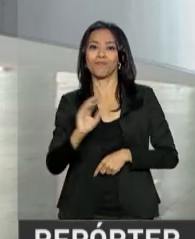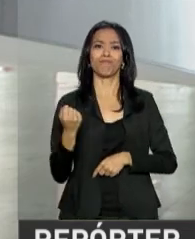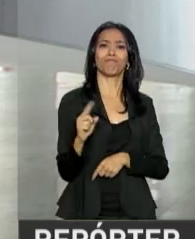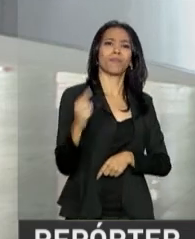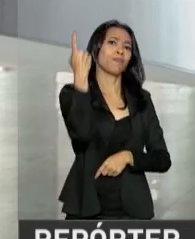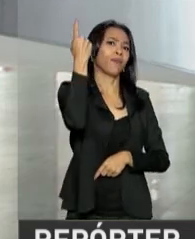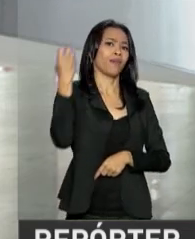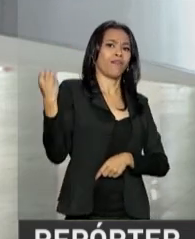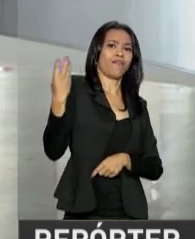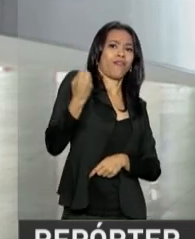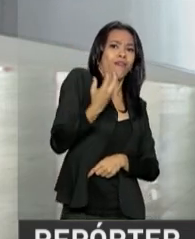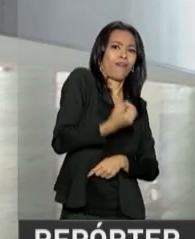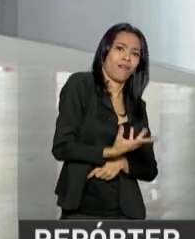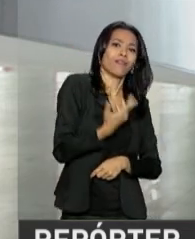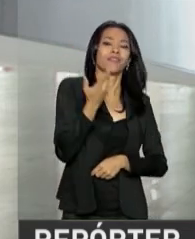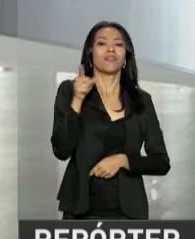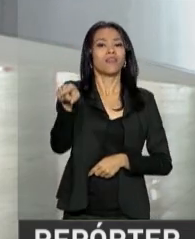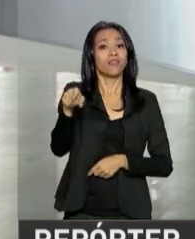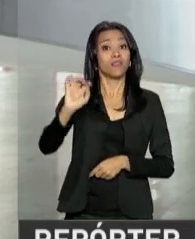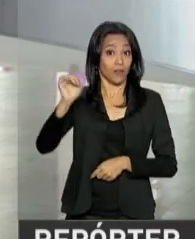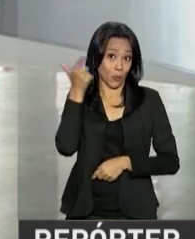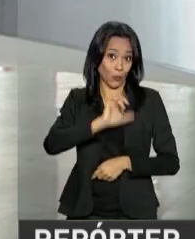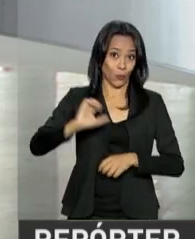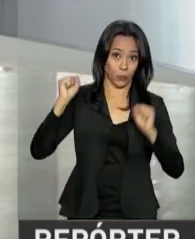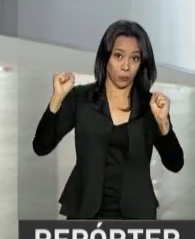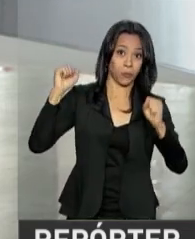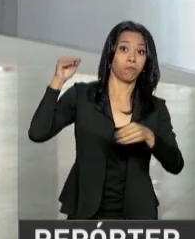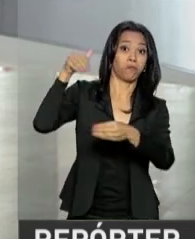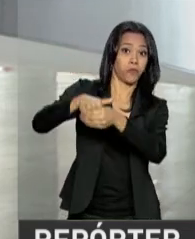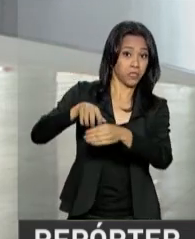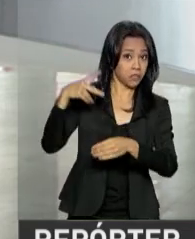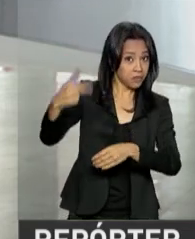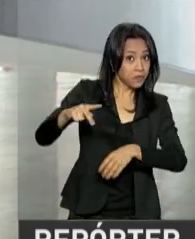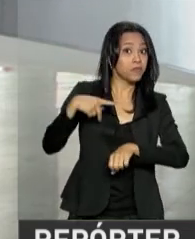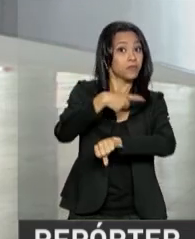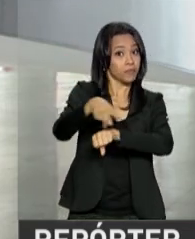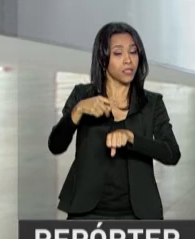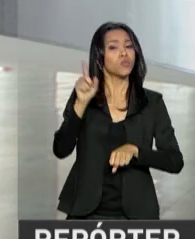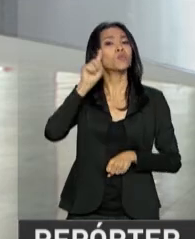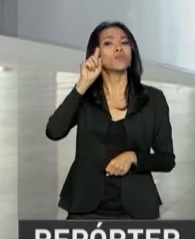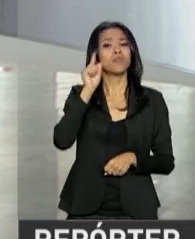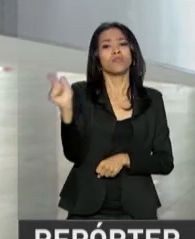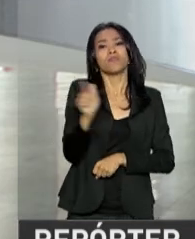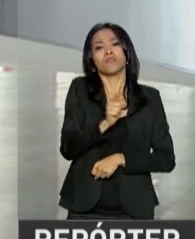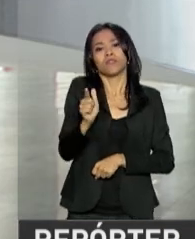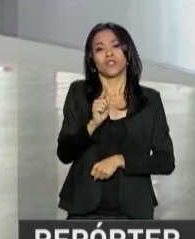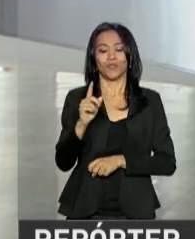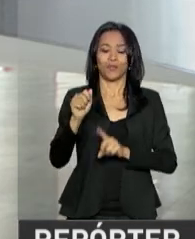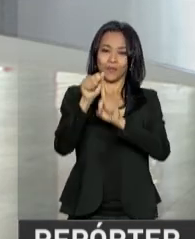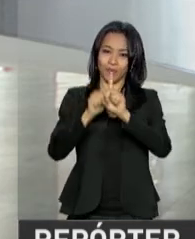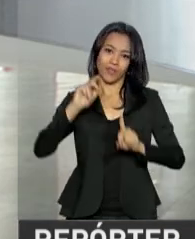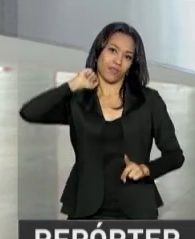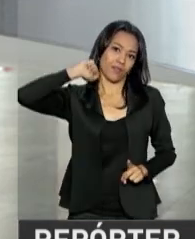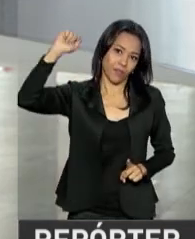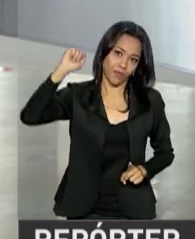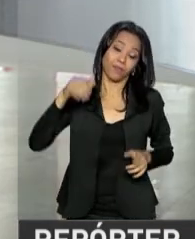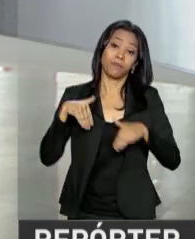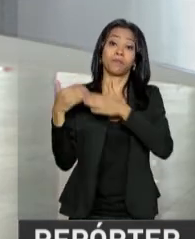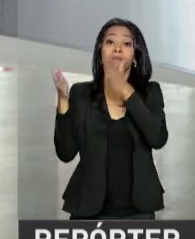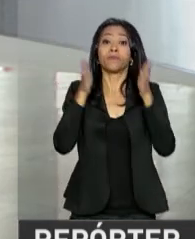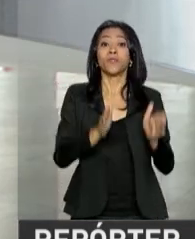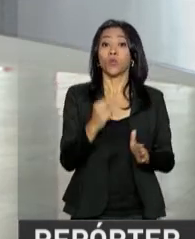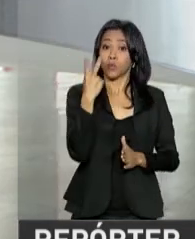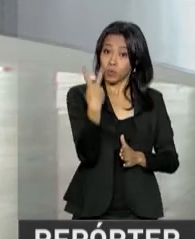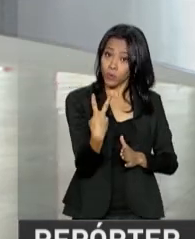viagem internacional depois que venceu as eleições em 22 de abril os dois presidentes vão